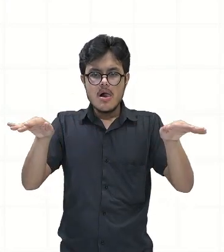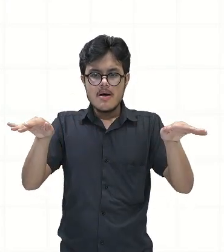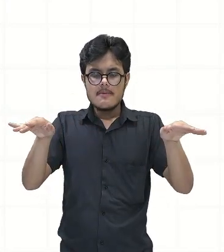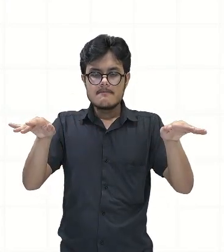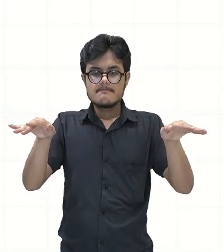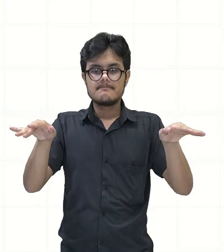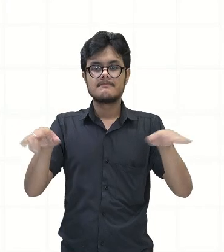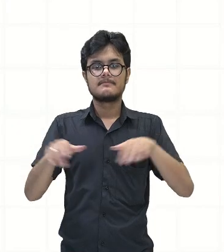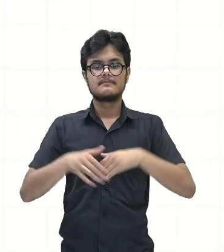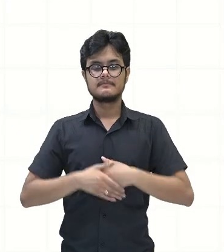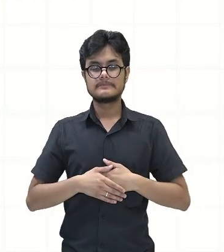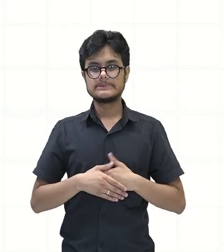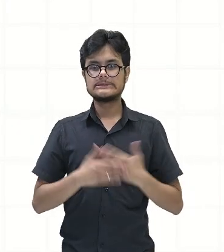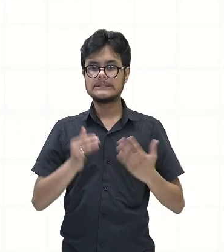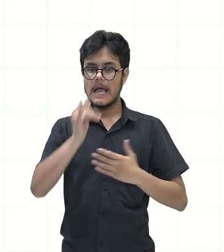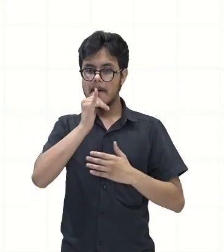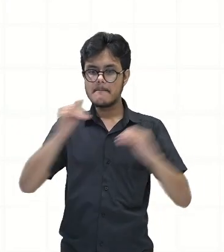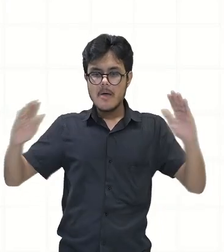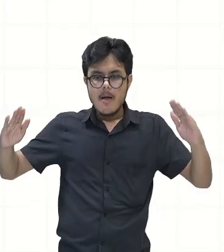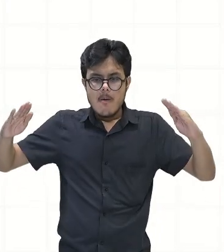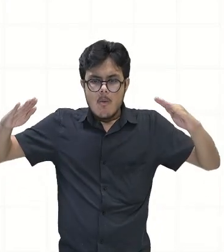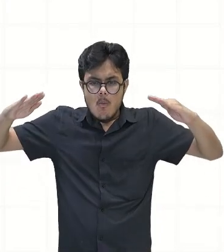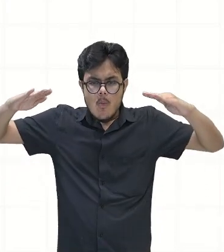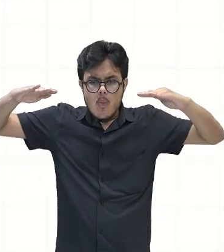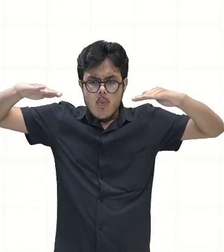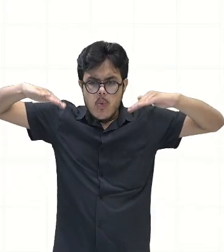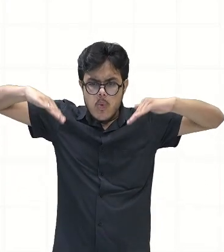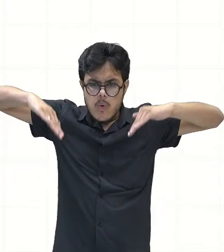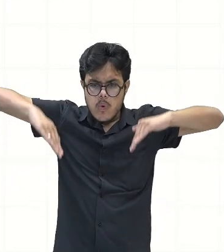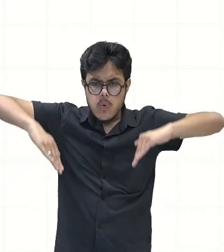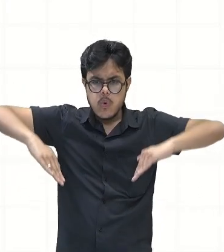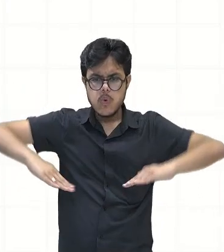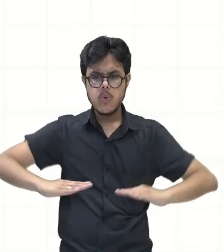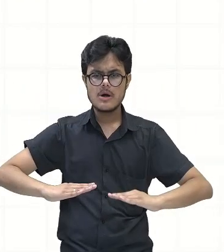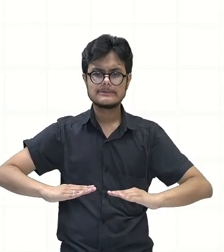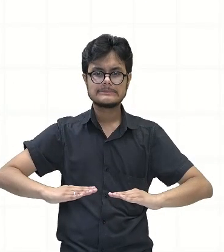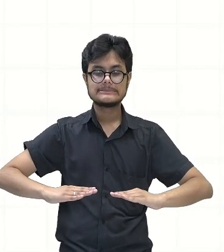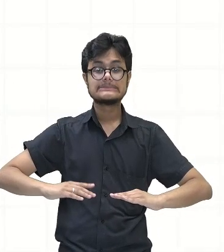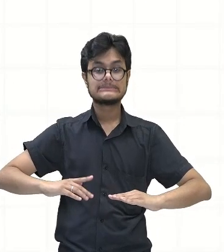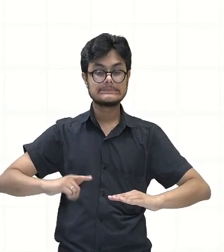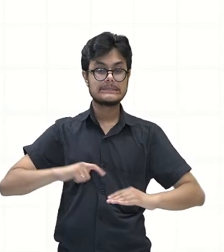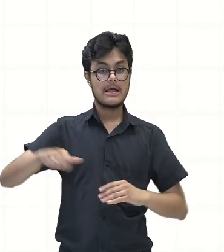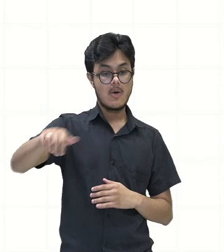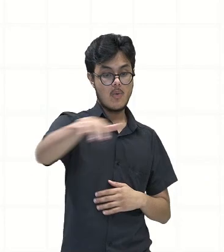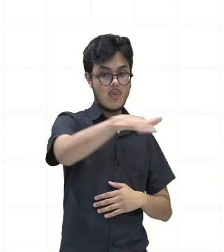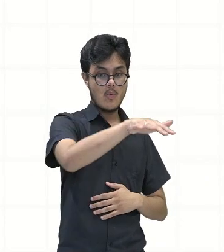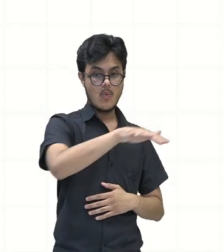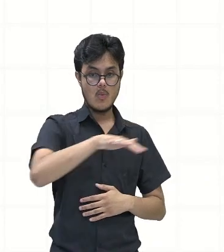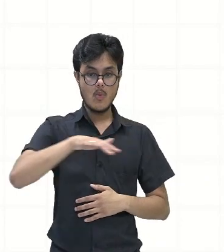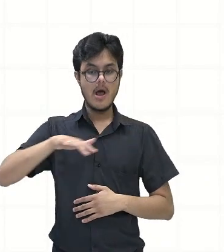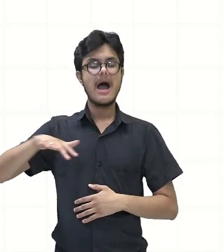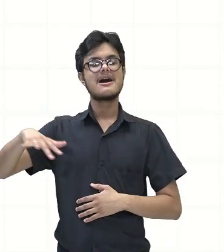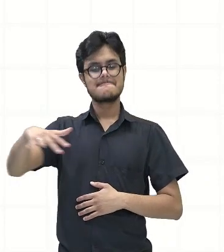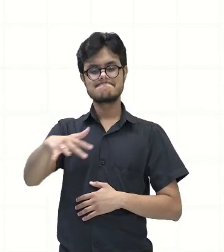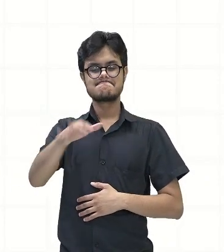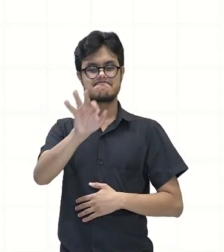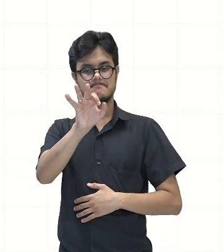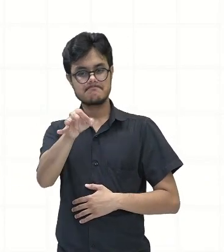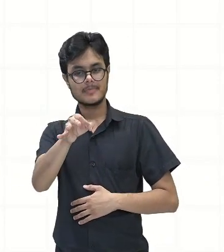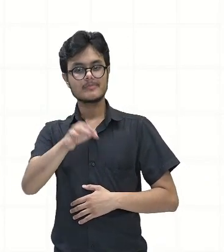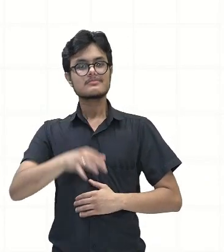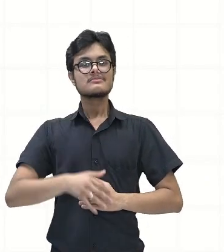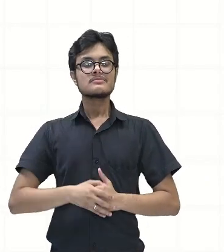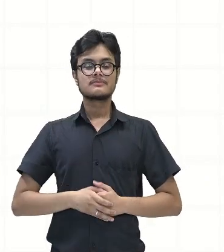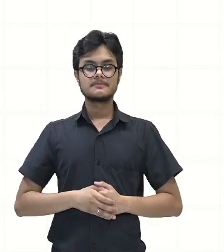uma depressão, né, porque ela está preenchida de detritos de sedimentos que vêm, né, das áreas mais